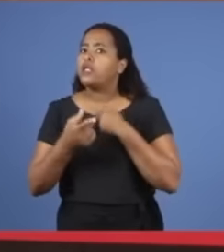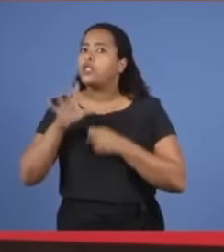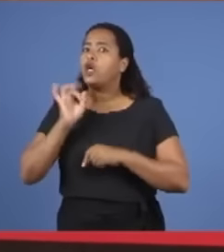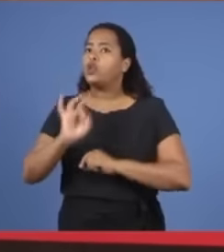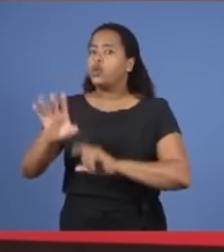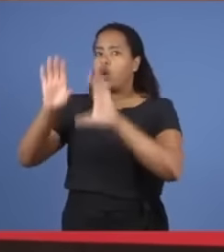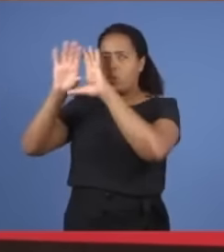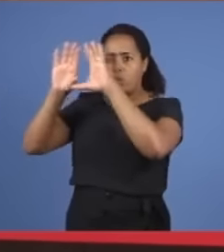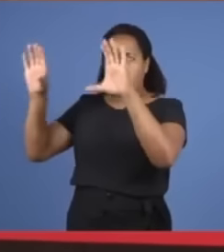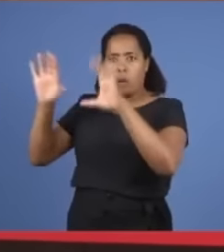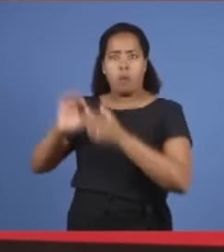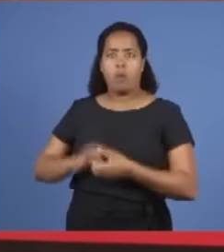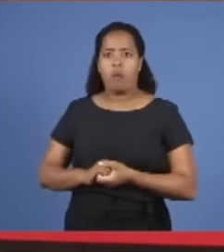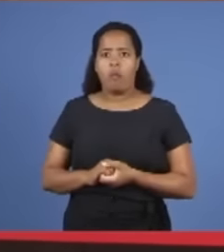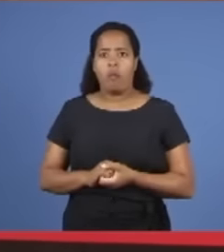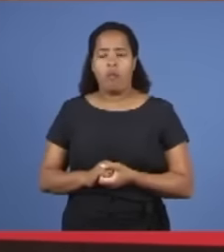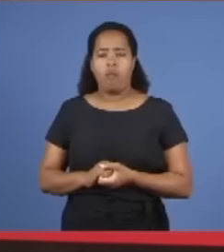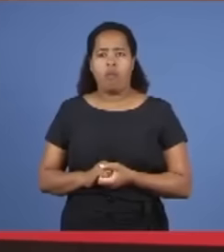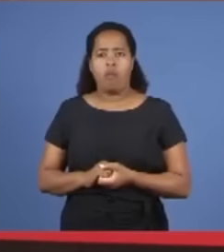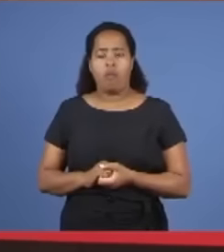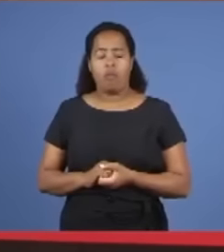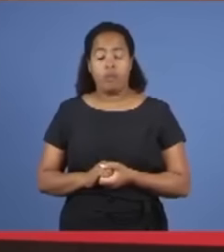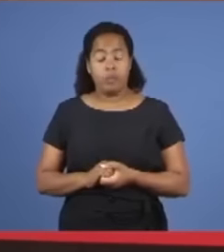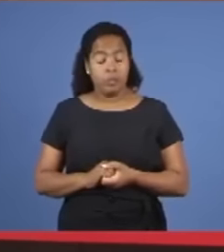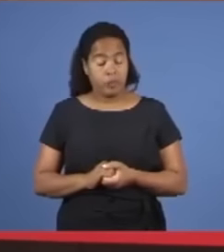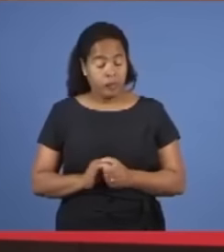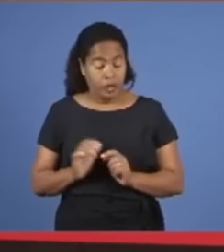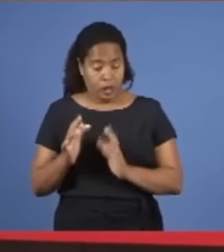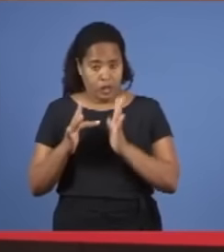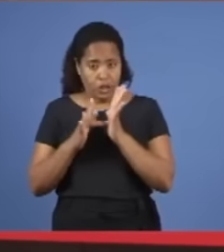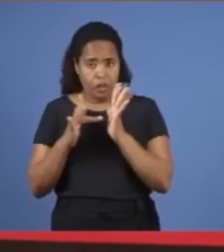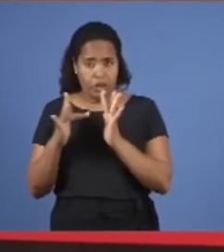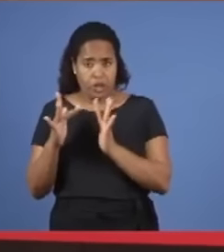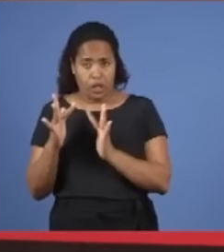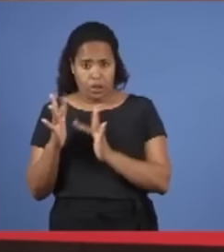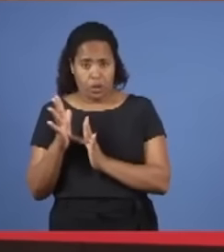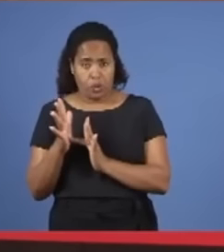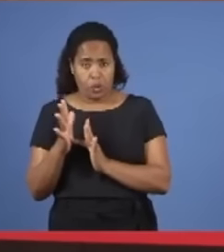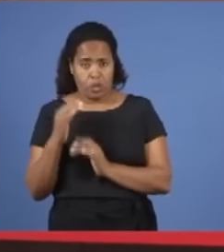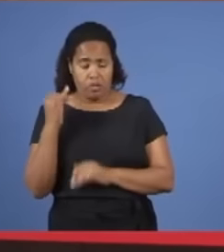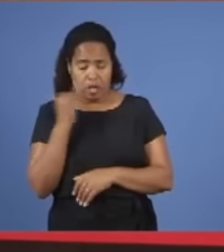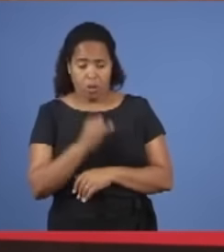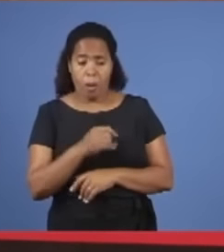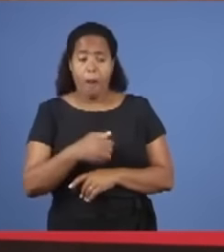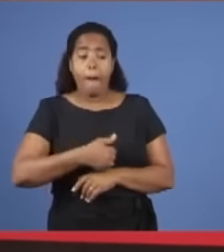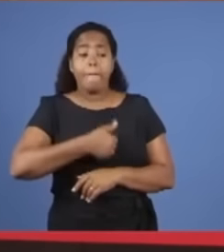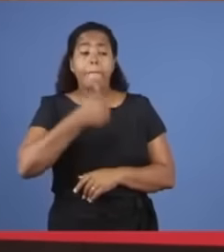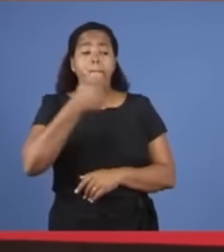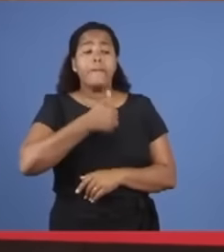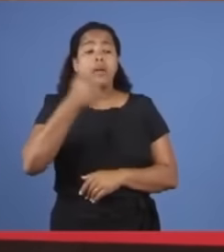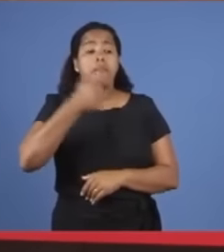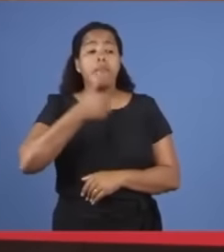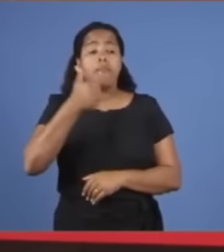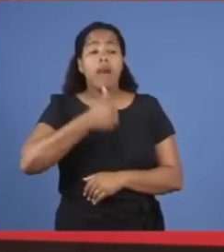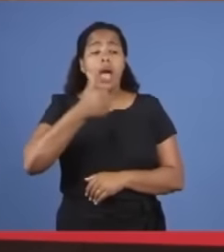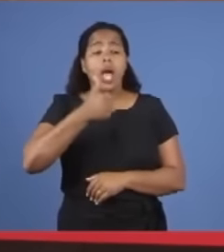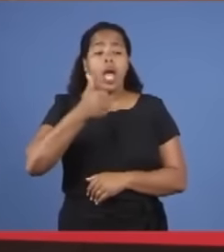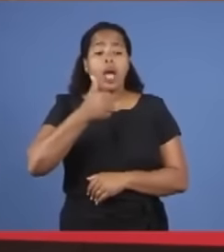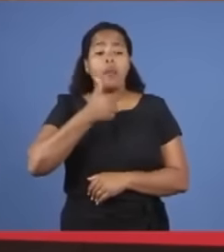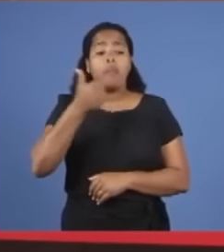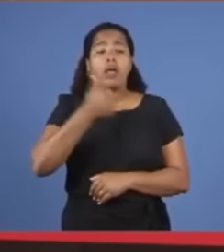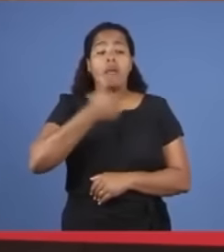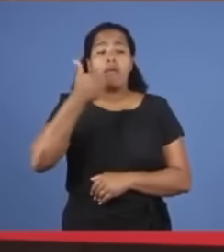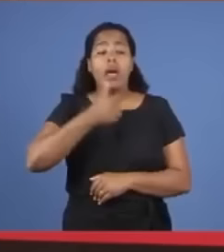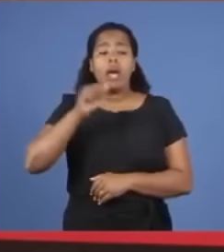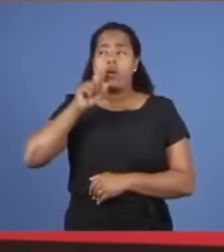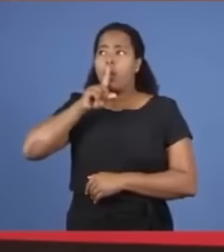O Senhor Jesus disse assim: buscai primeiro o reino de Deus, As outras